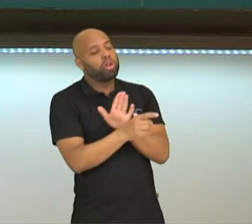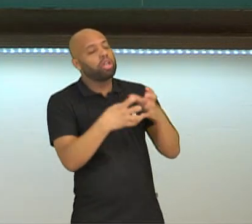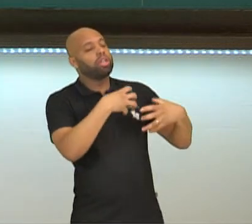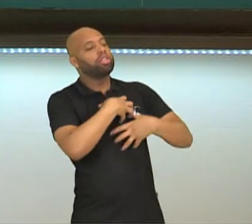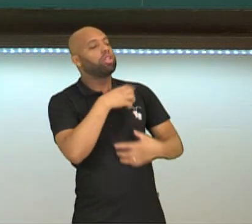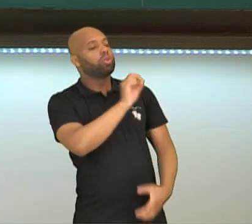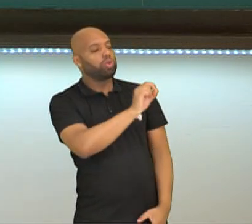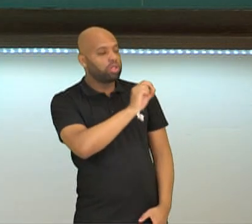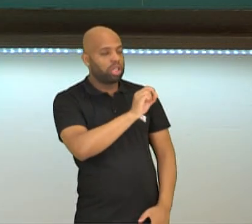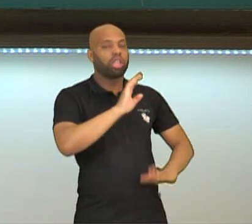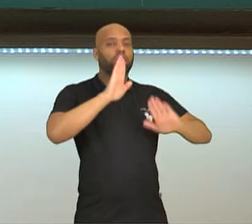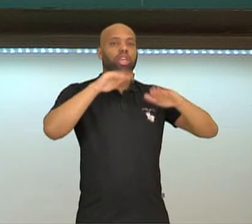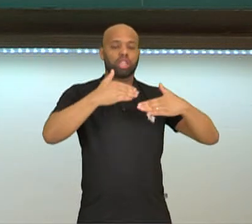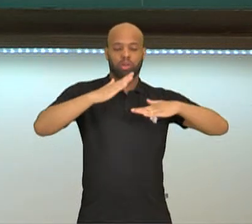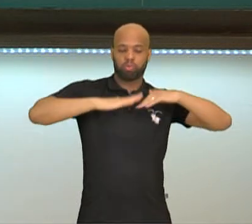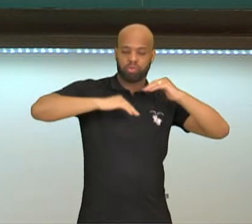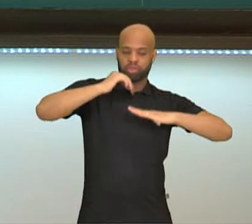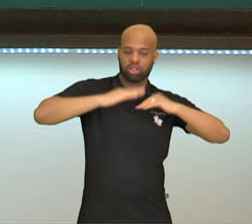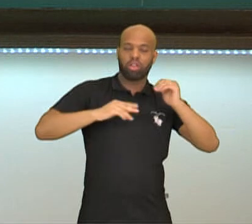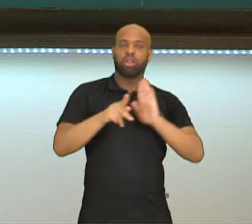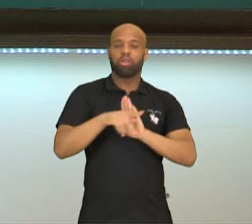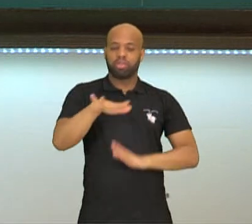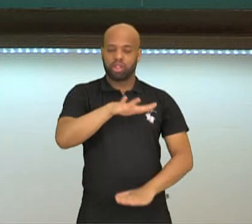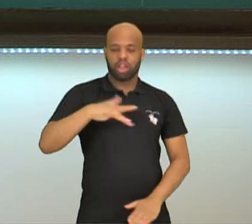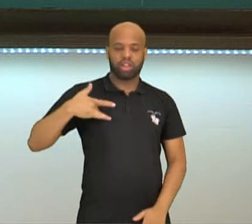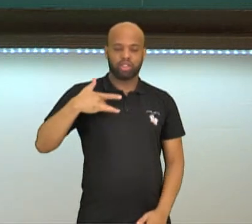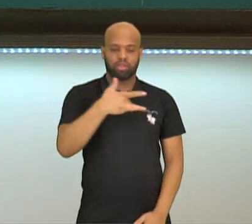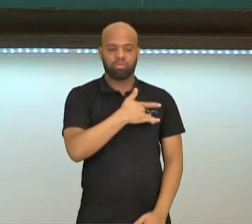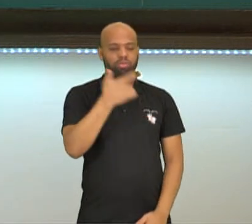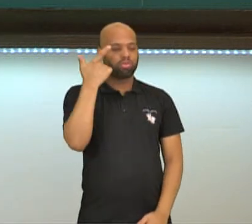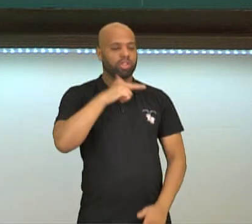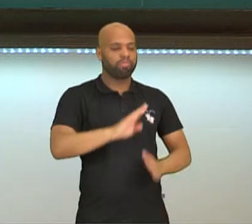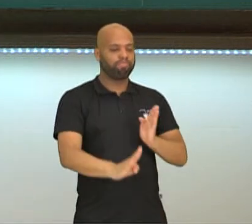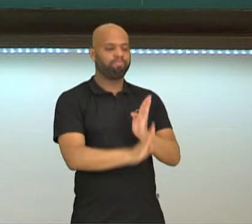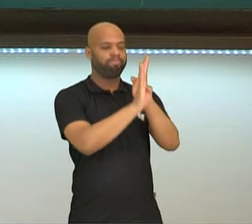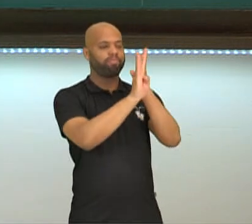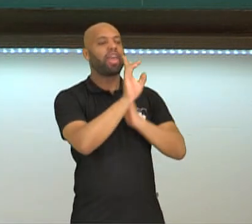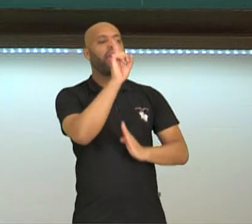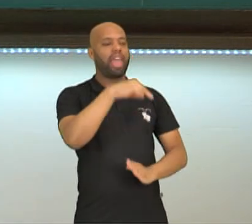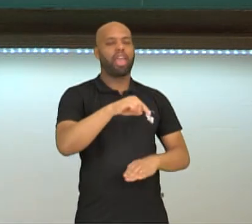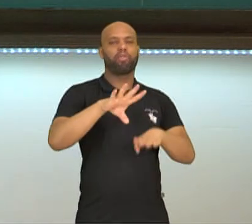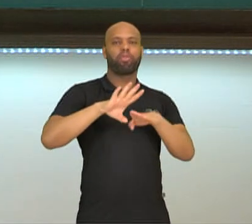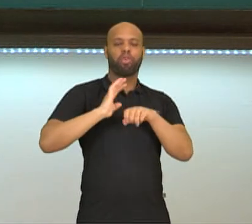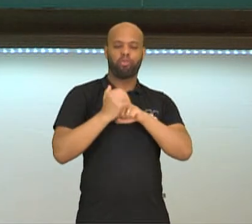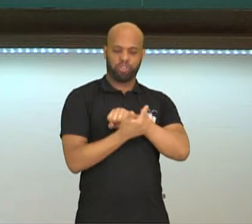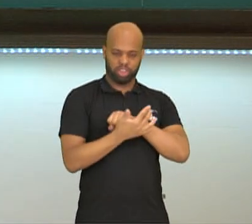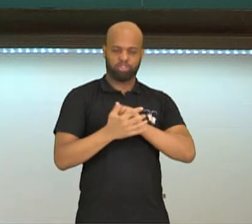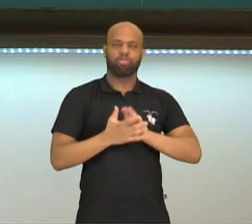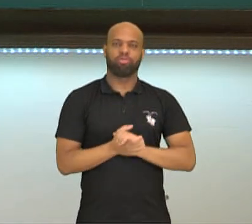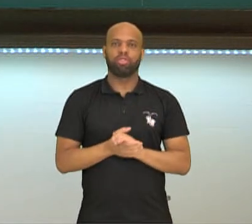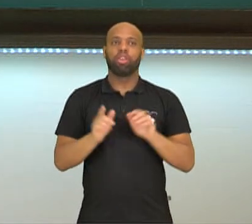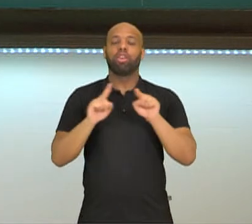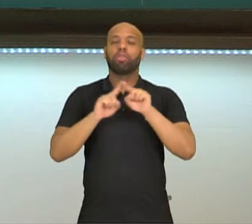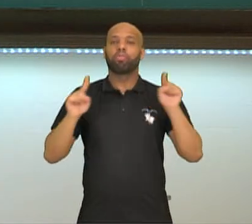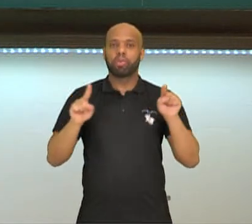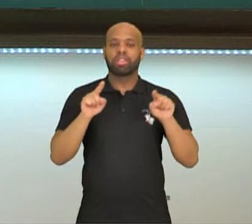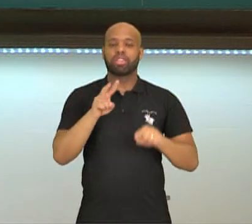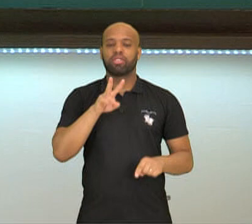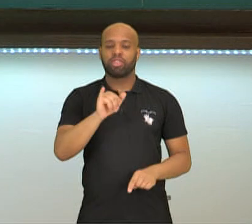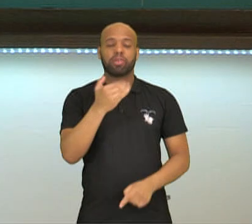o profissional da saúde já vai identificar se a pessoa está com a doença ou não. Porém, ele